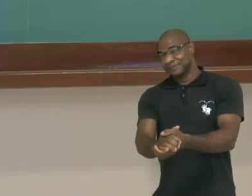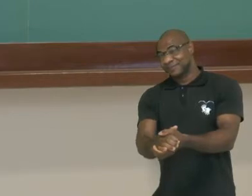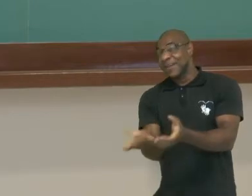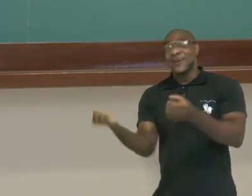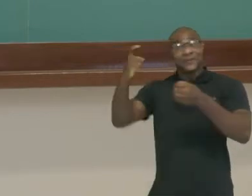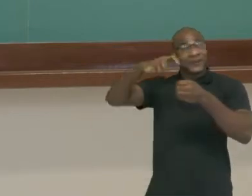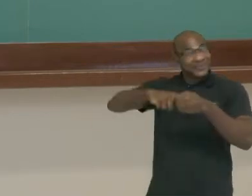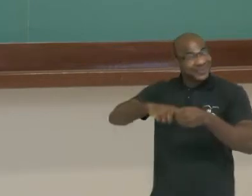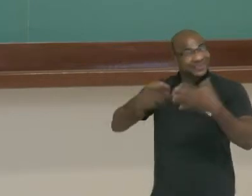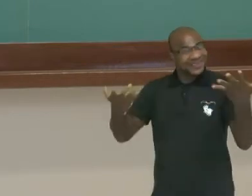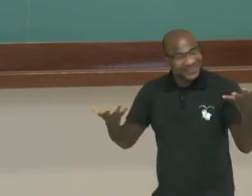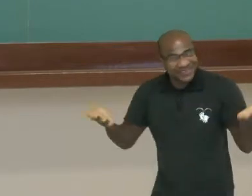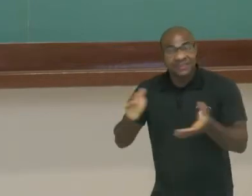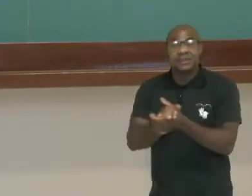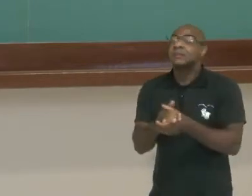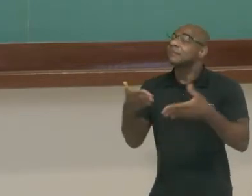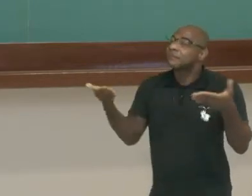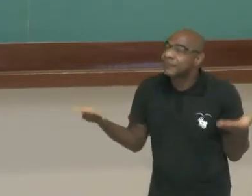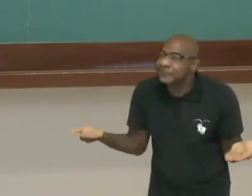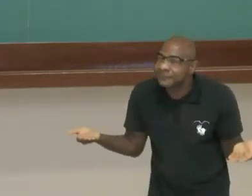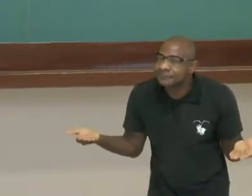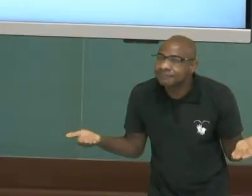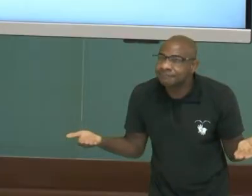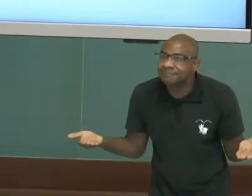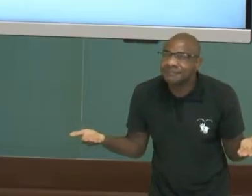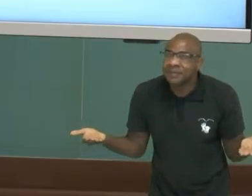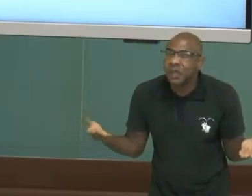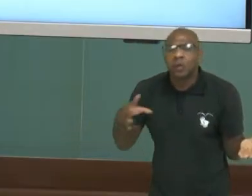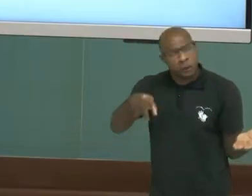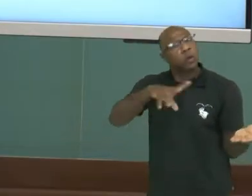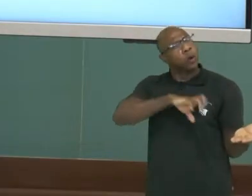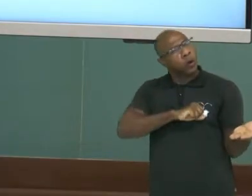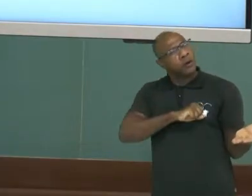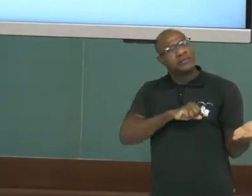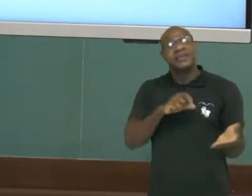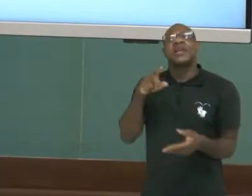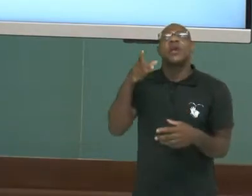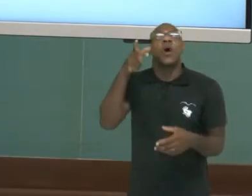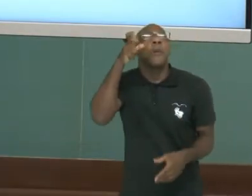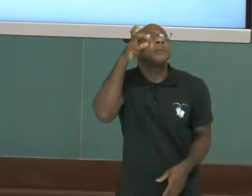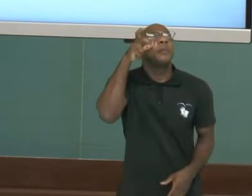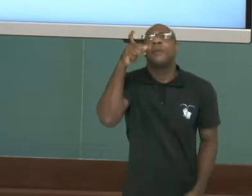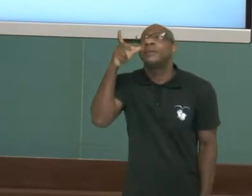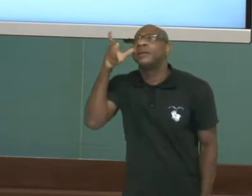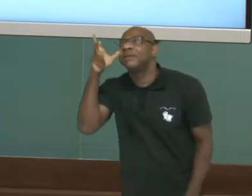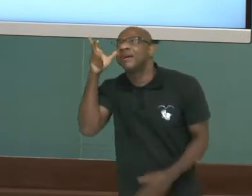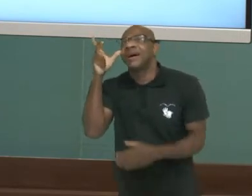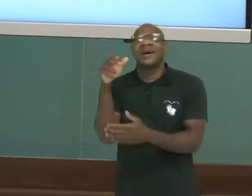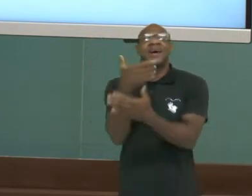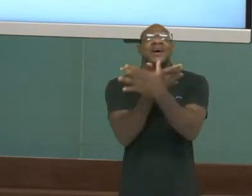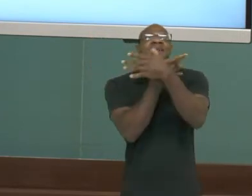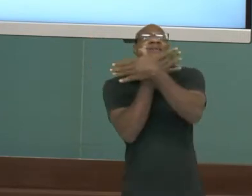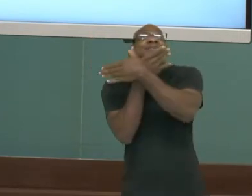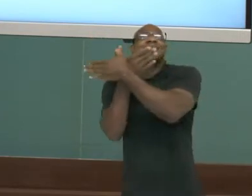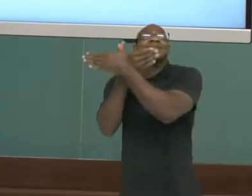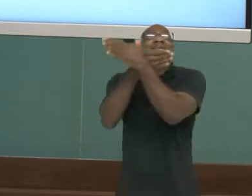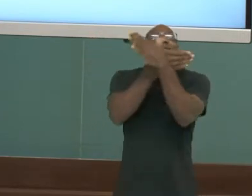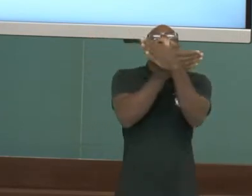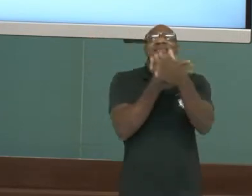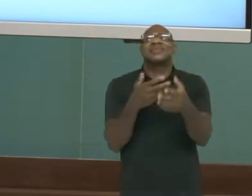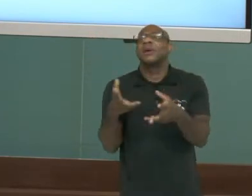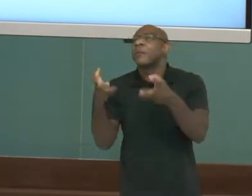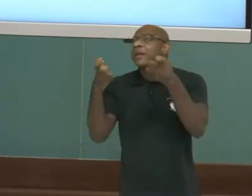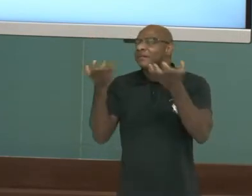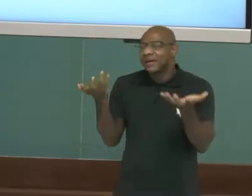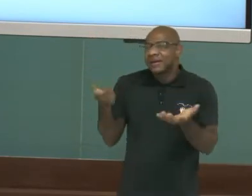Voltei, gente linda! E aí? Gosta ou não gosta de observar os pássaros aí da janela da tua casa? Eu amo! E